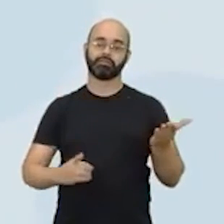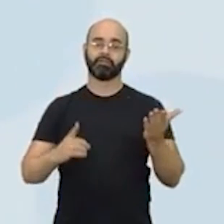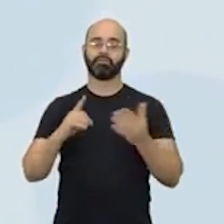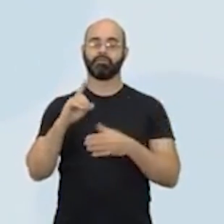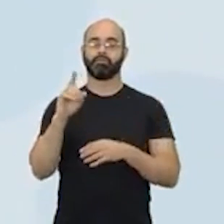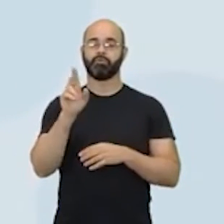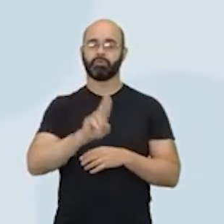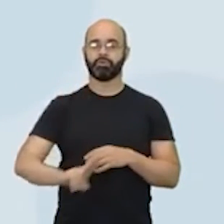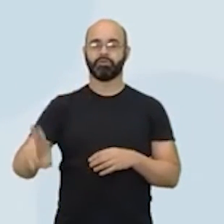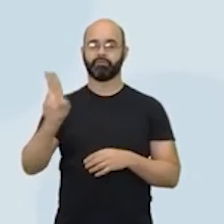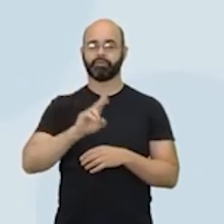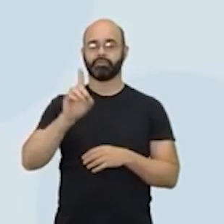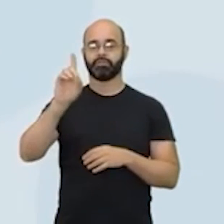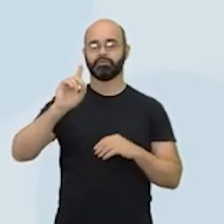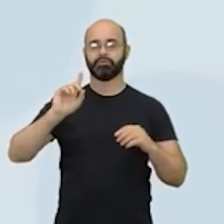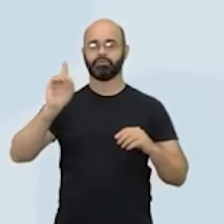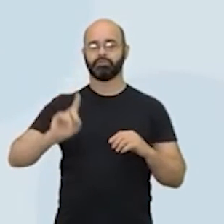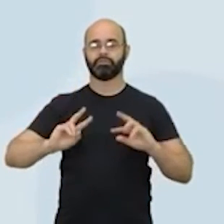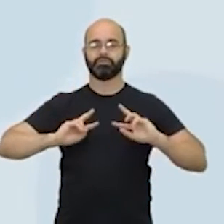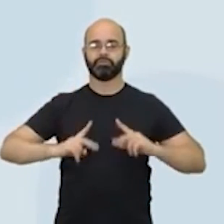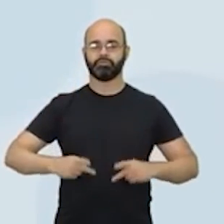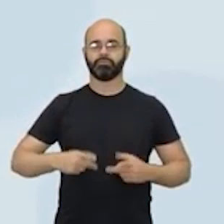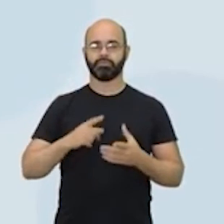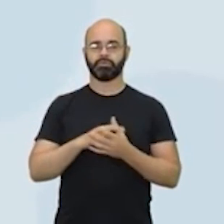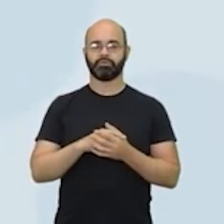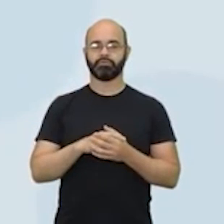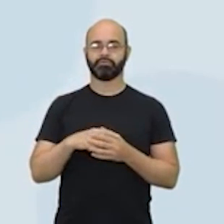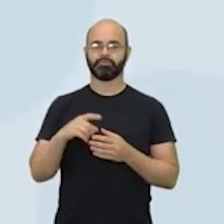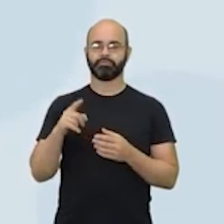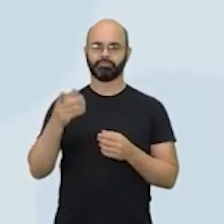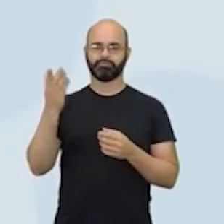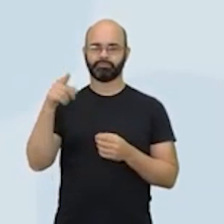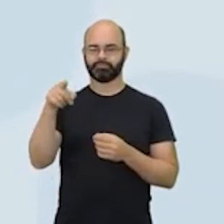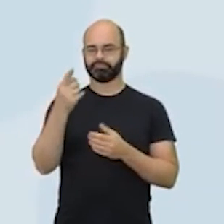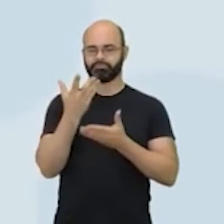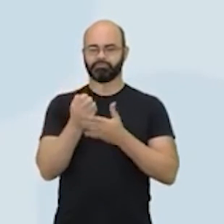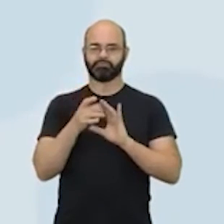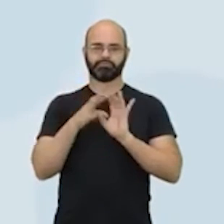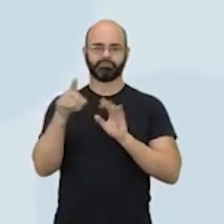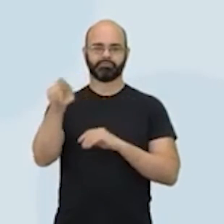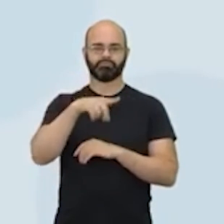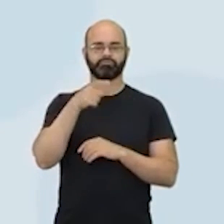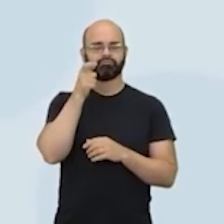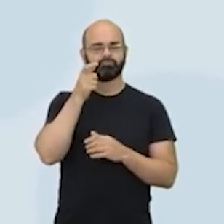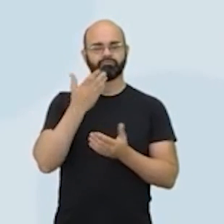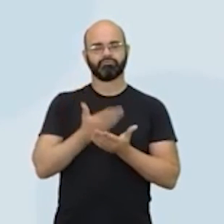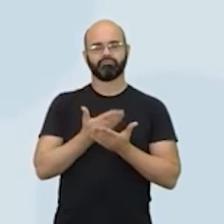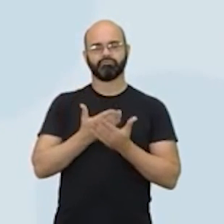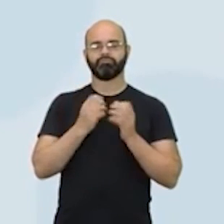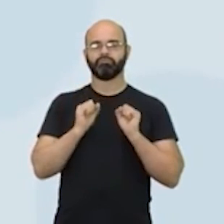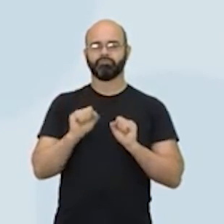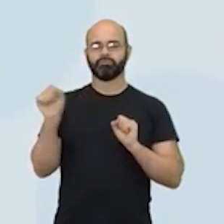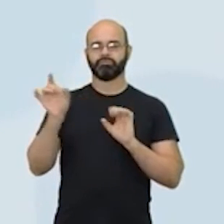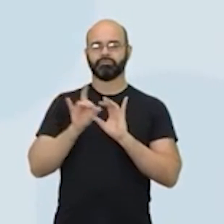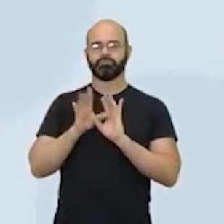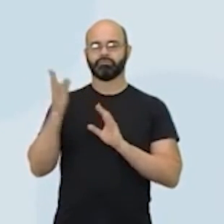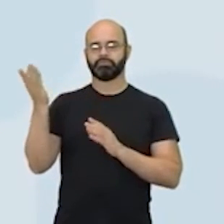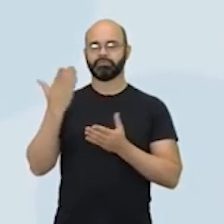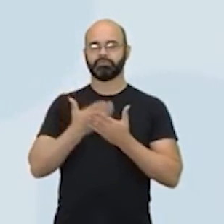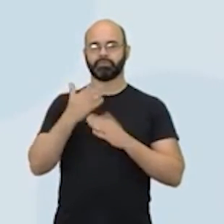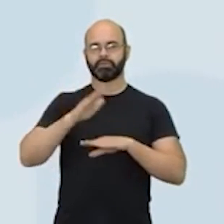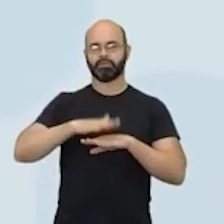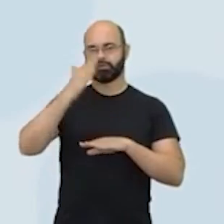Geral das Nações Unidas. Tá aí o link, printem a tela para vocês aí estudarem, tá certo? E aí nós